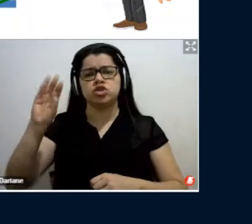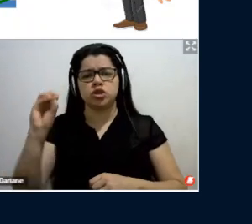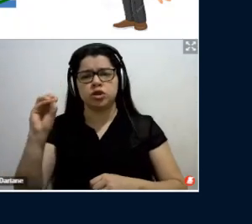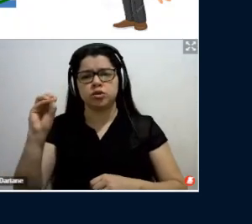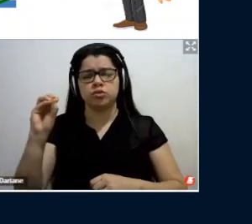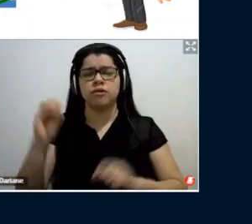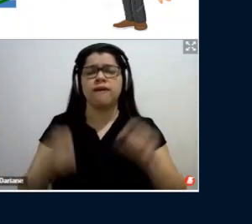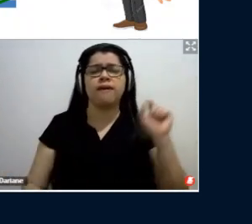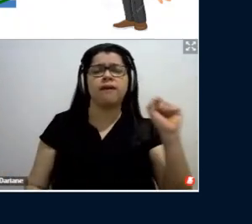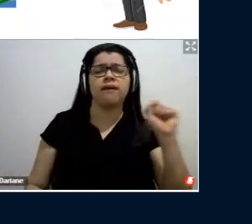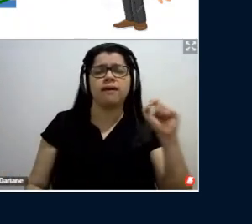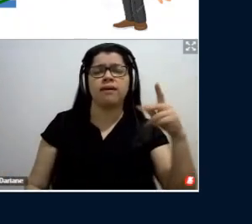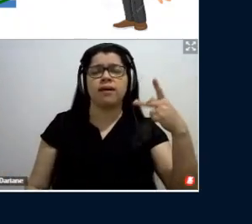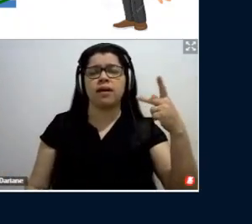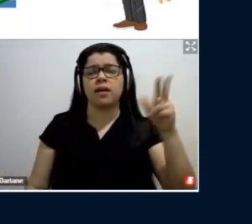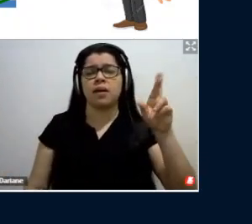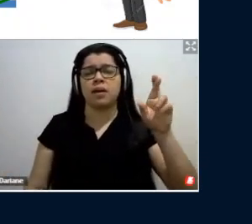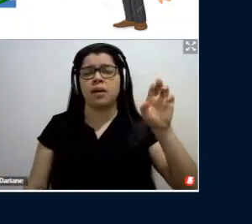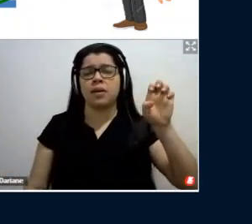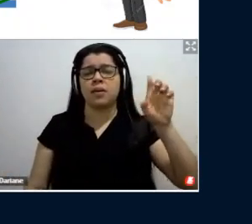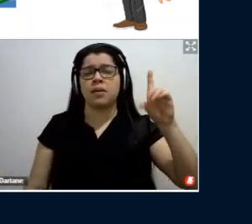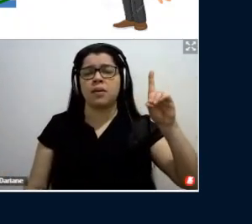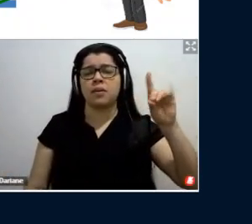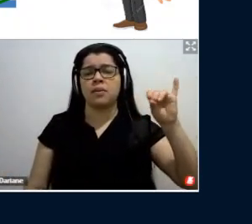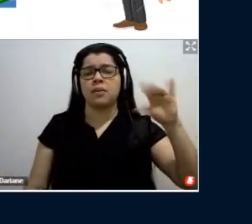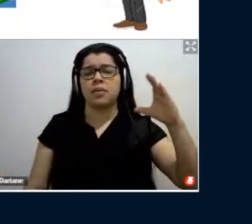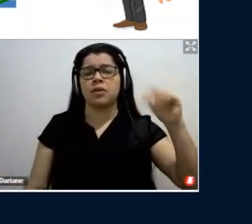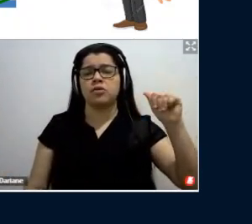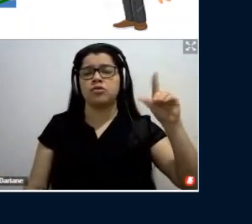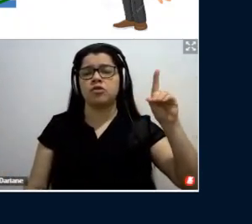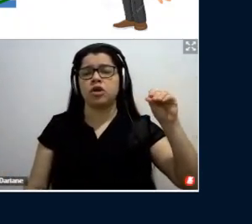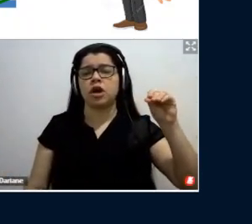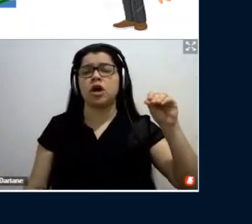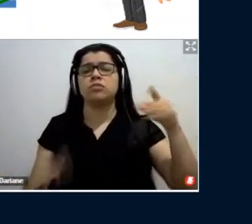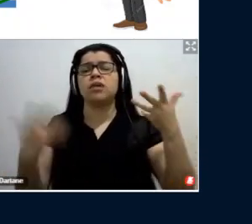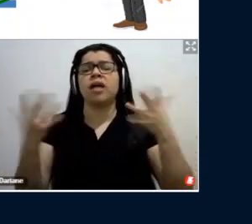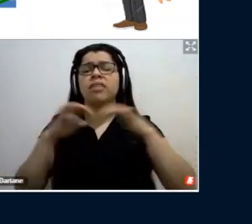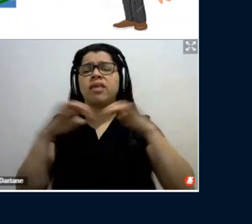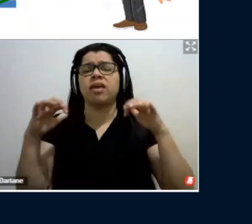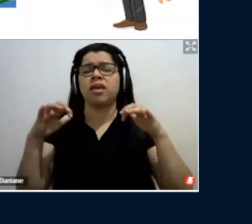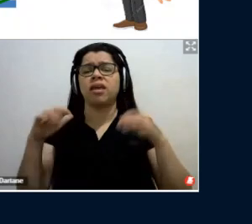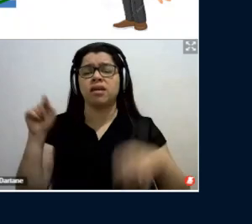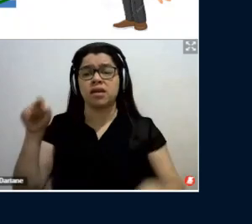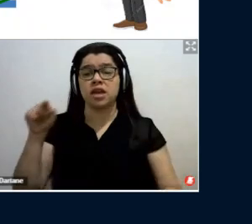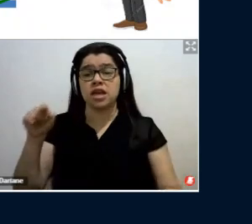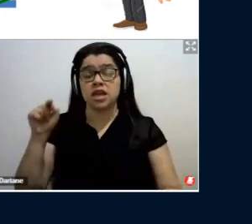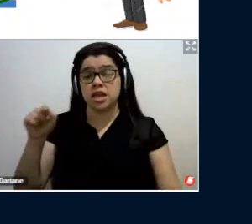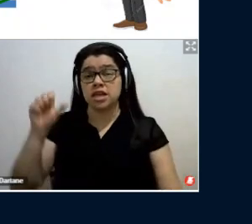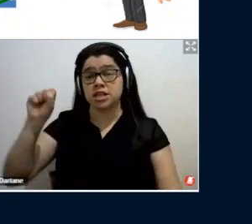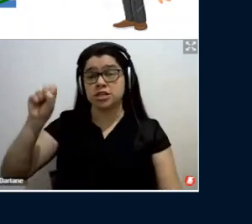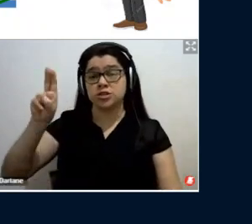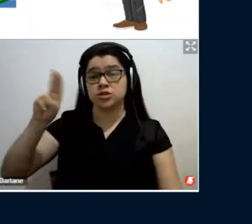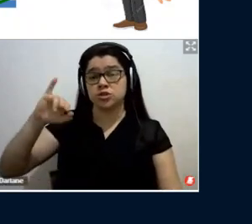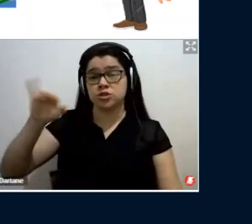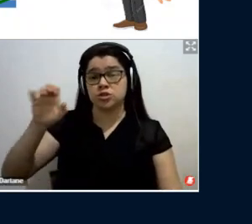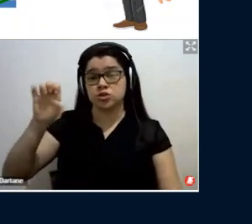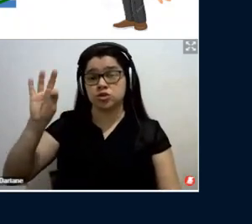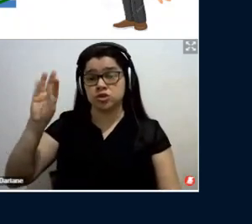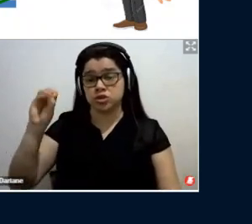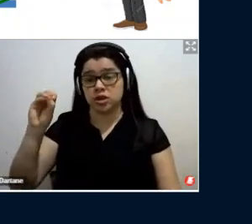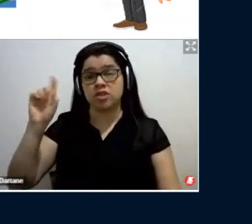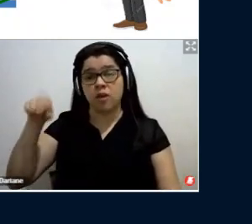é aquele que faz alguma coisa. É aquele que faz. Ou é aquele de quem